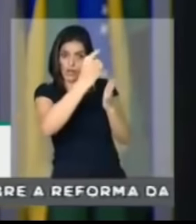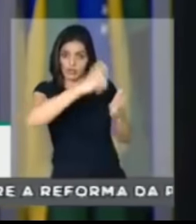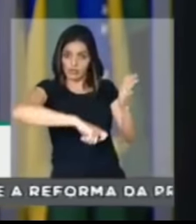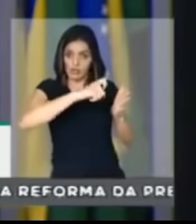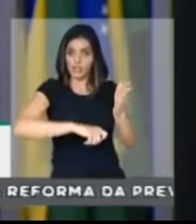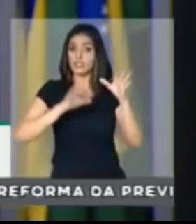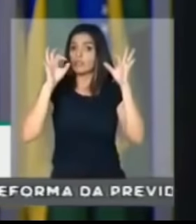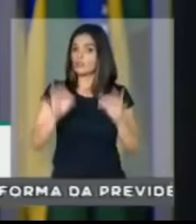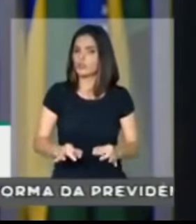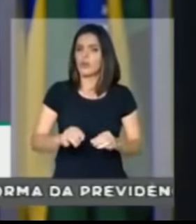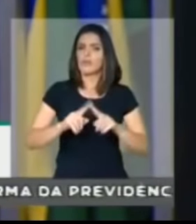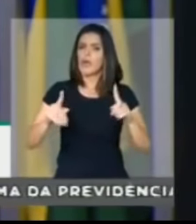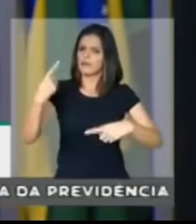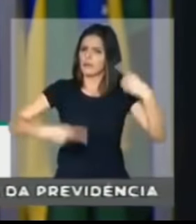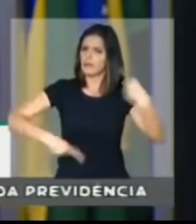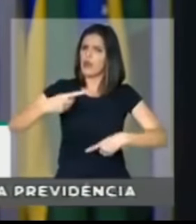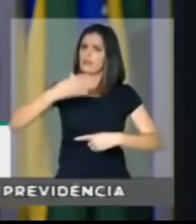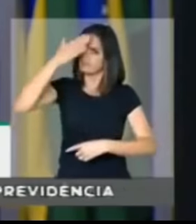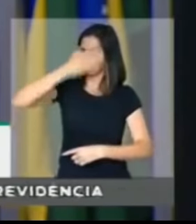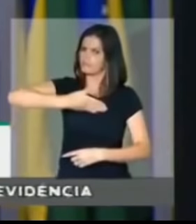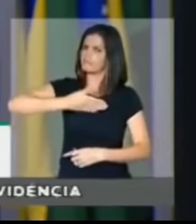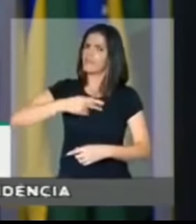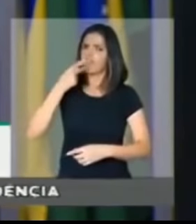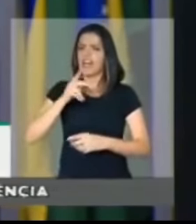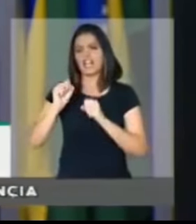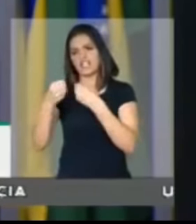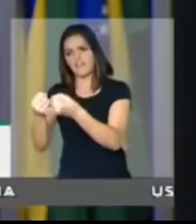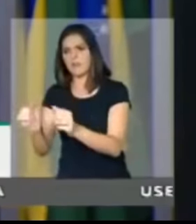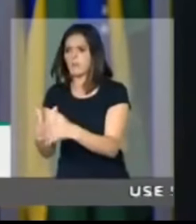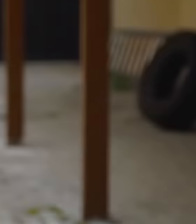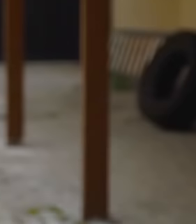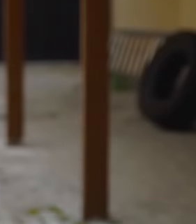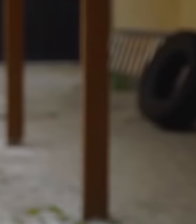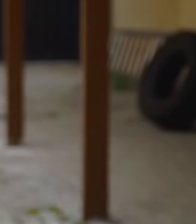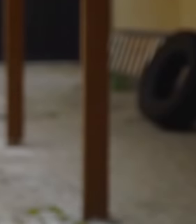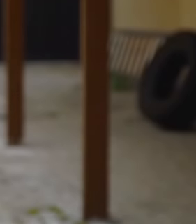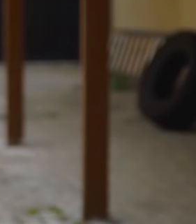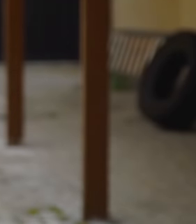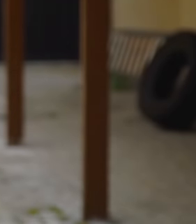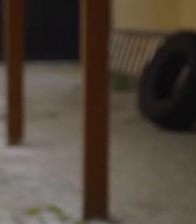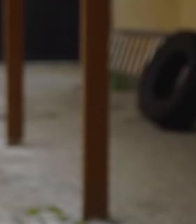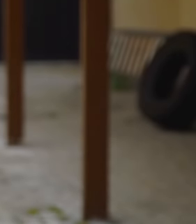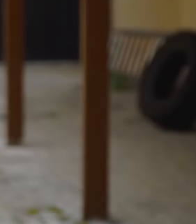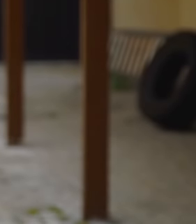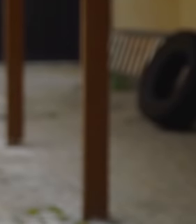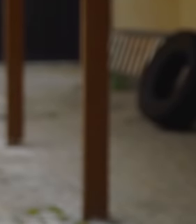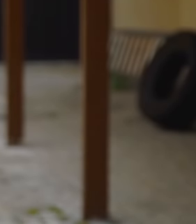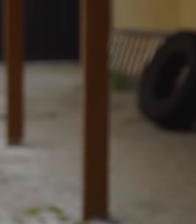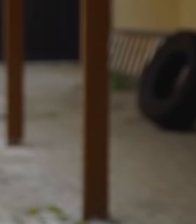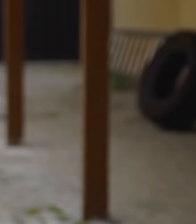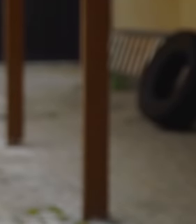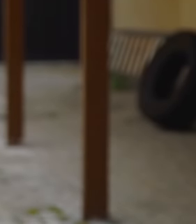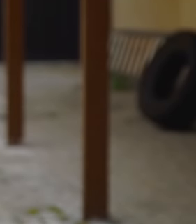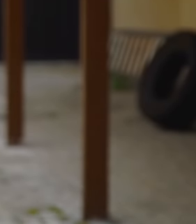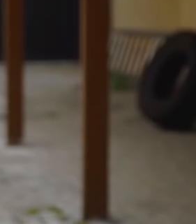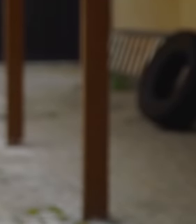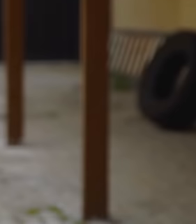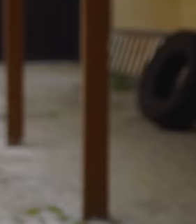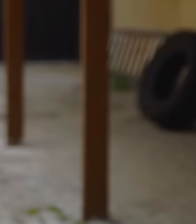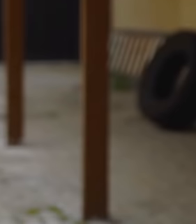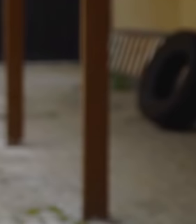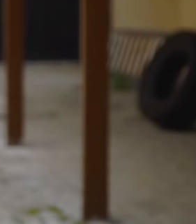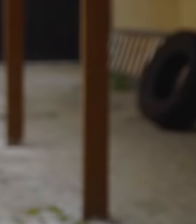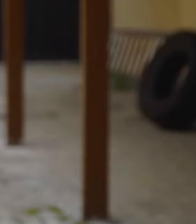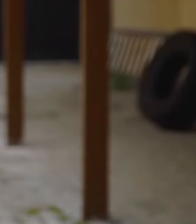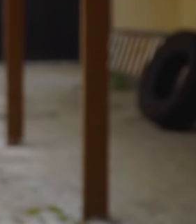com demagogia barata para falar: eu sou o defensor dos mais pobres e quem está contra mim não é. Pessoal, os ingressos para a pré-estreia do